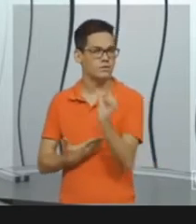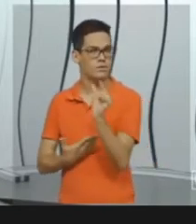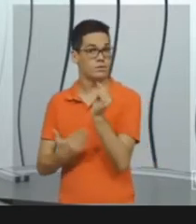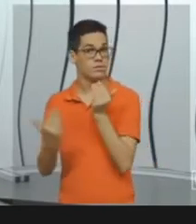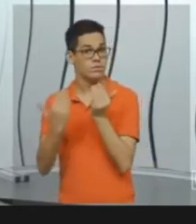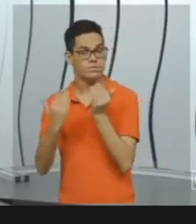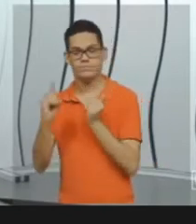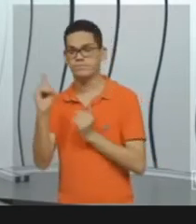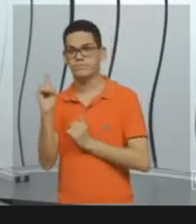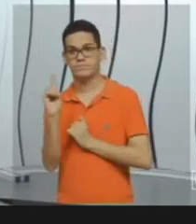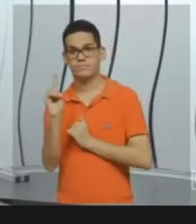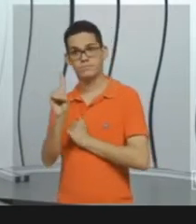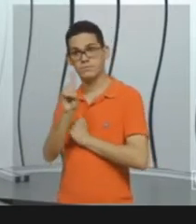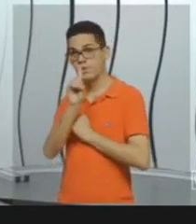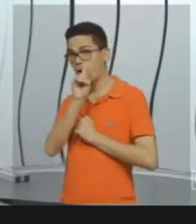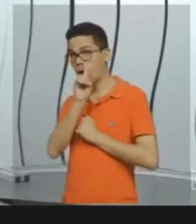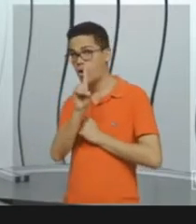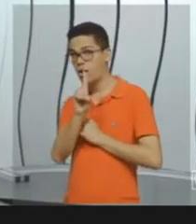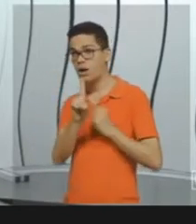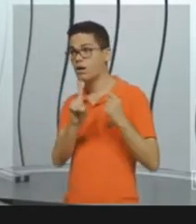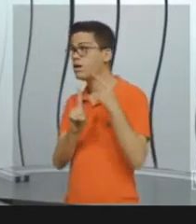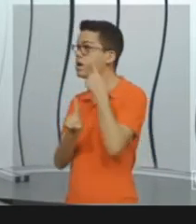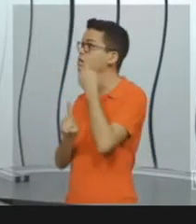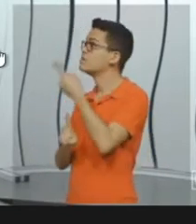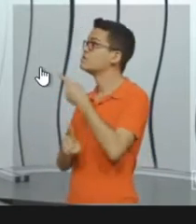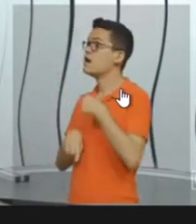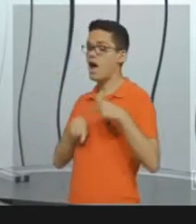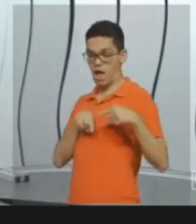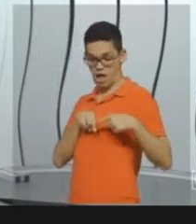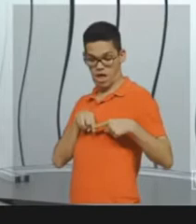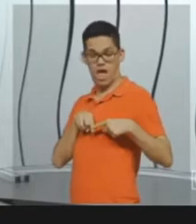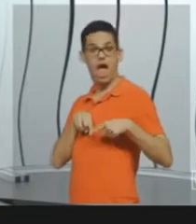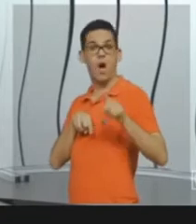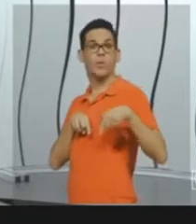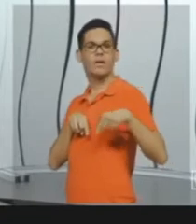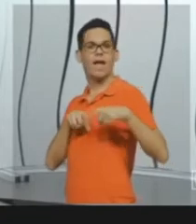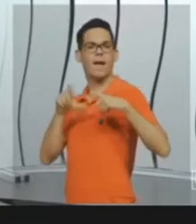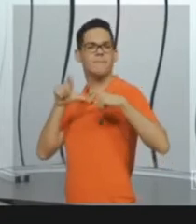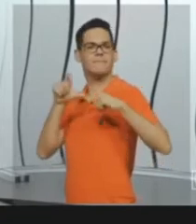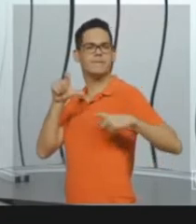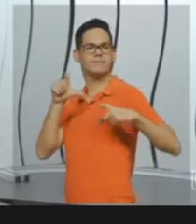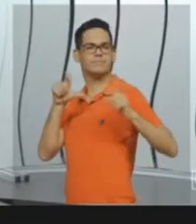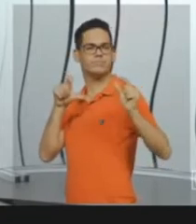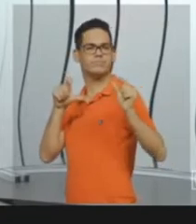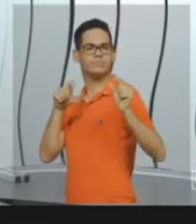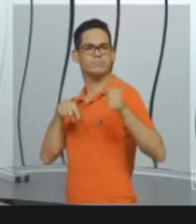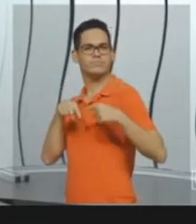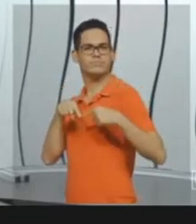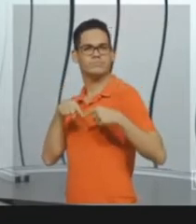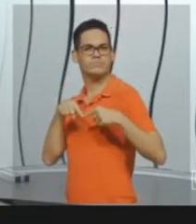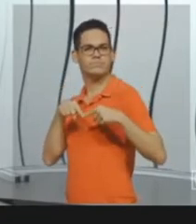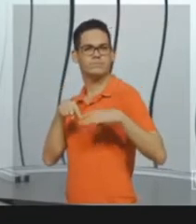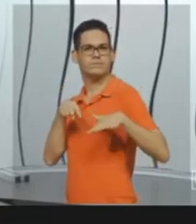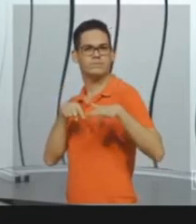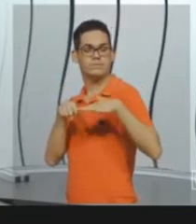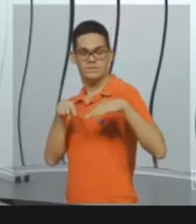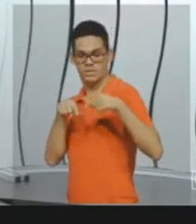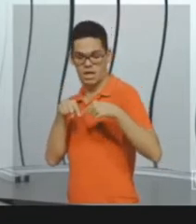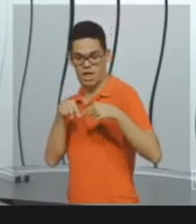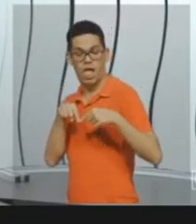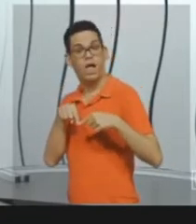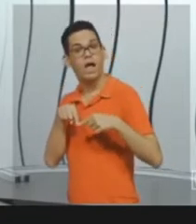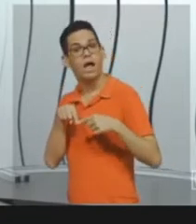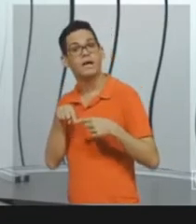Agora virando aqui para você para cá. E que a minha unha é uma região desse DNA, é uma região